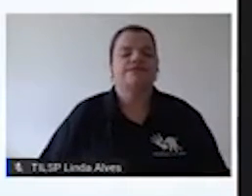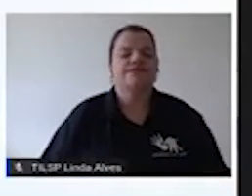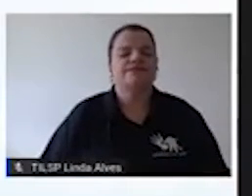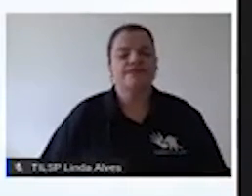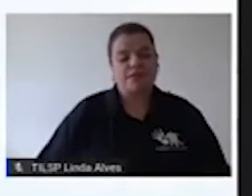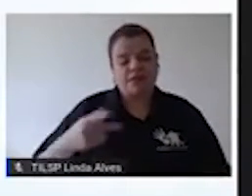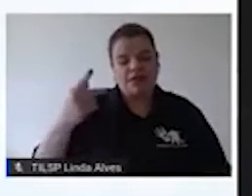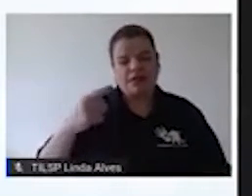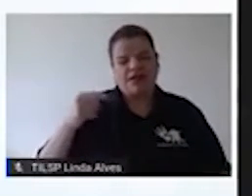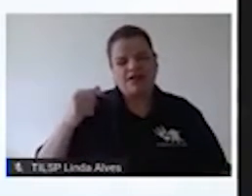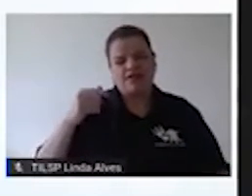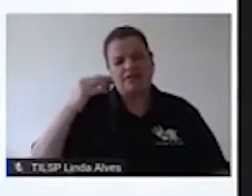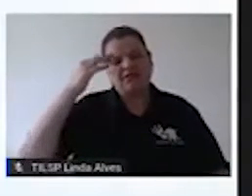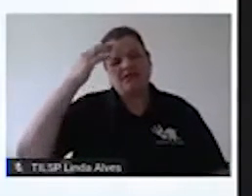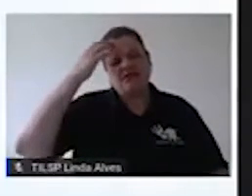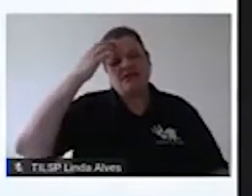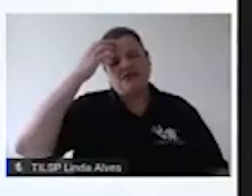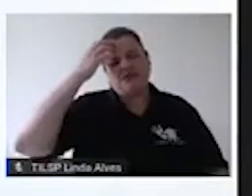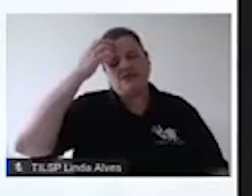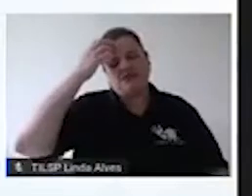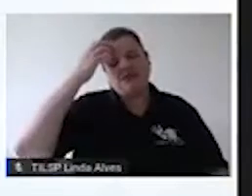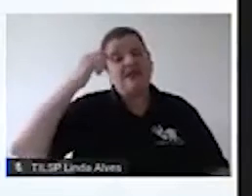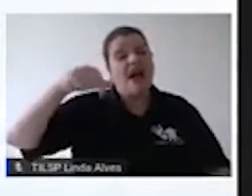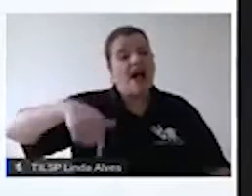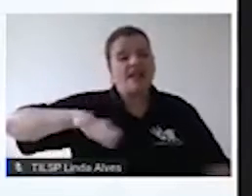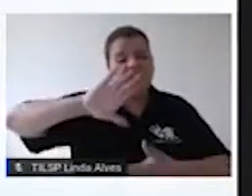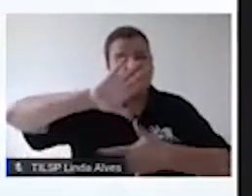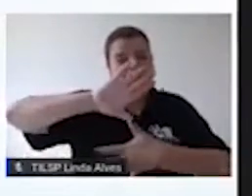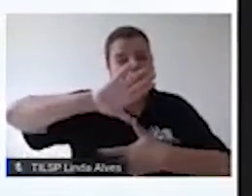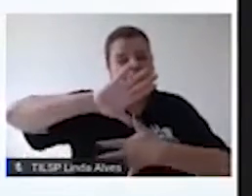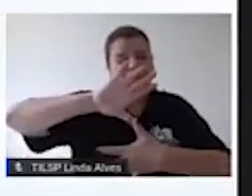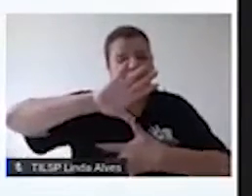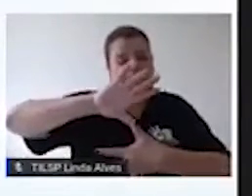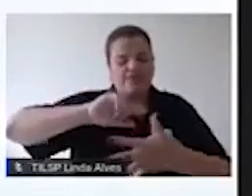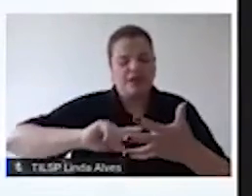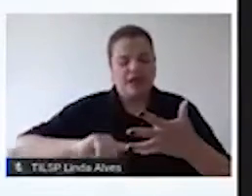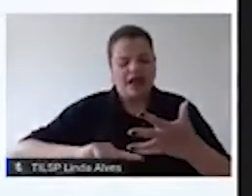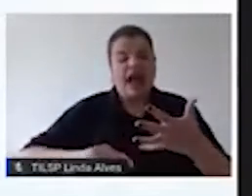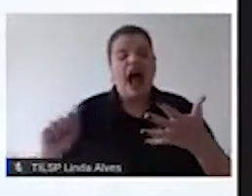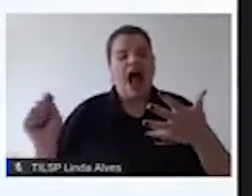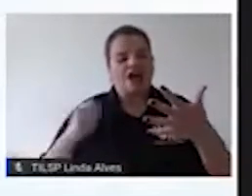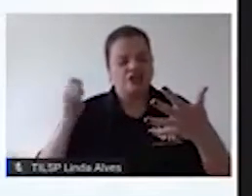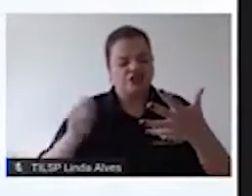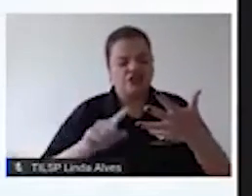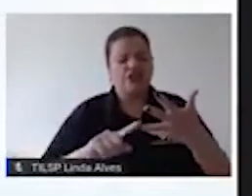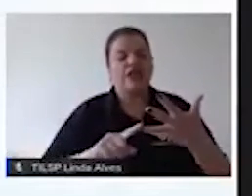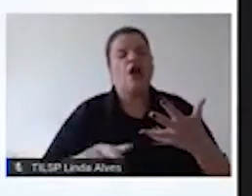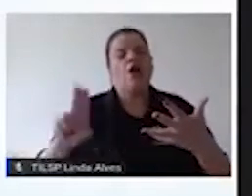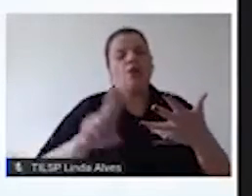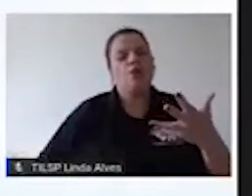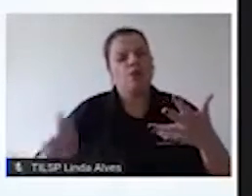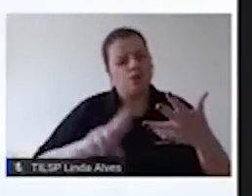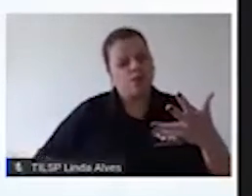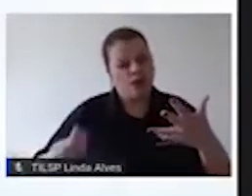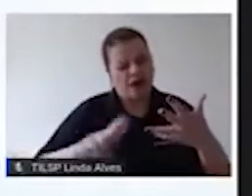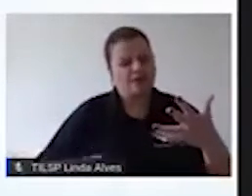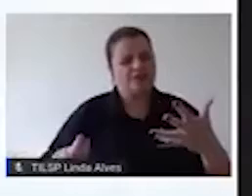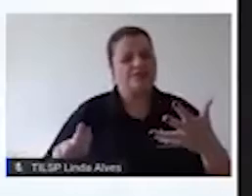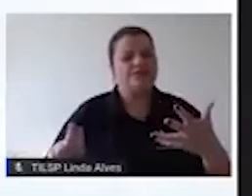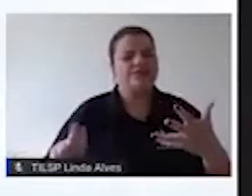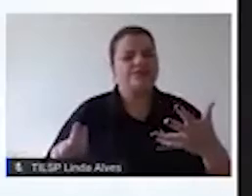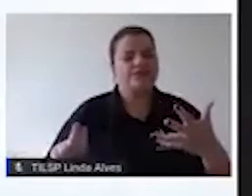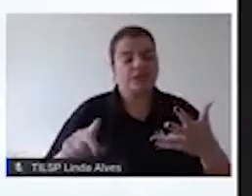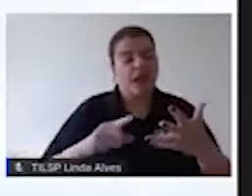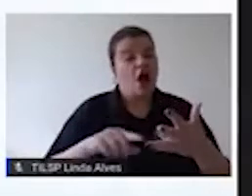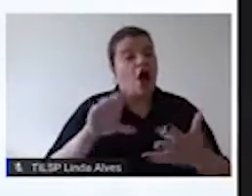Aqui na América Latina, nós temos Argentina, Uruguai, que já além de ratificar